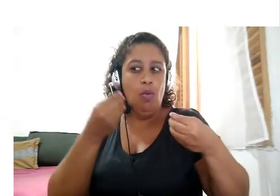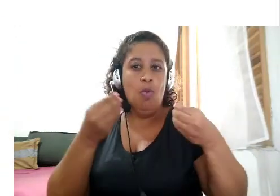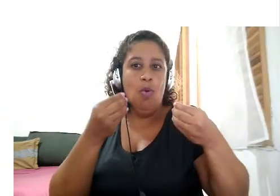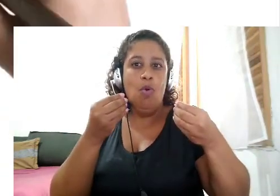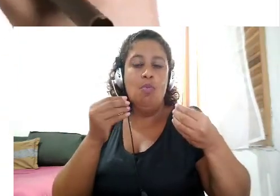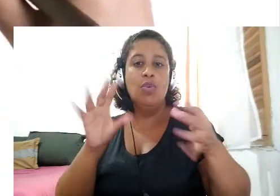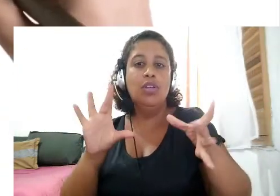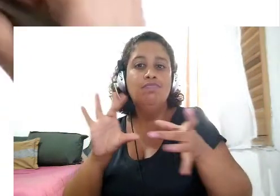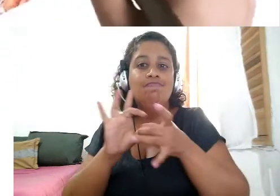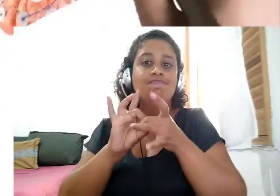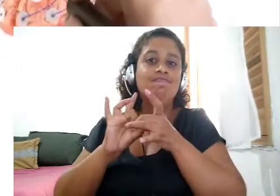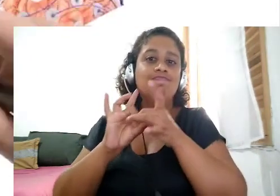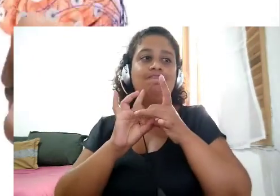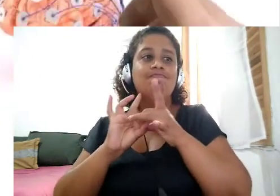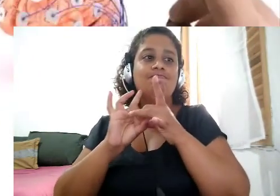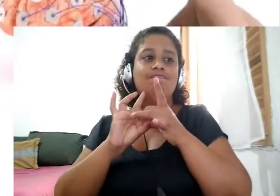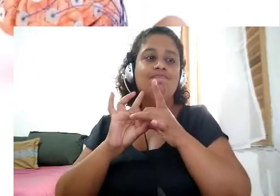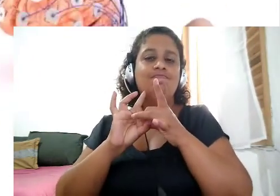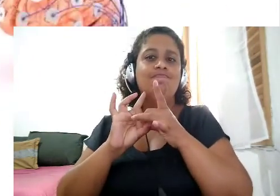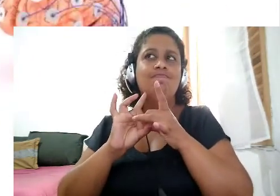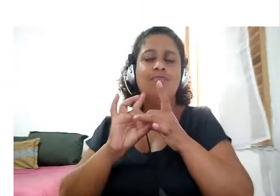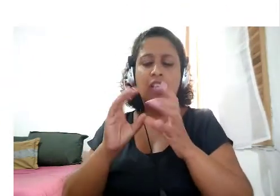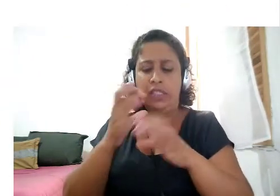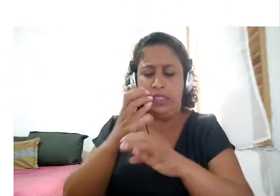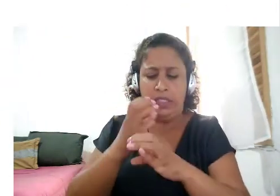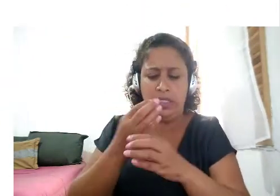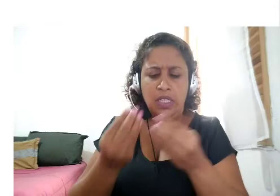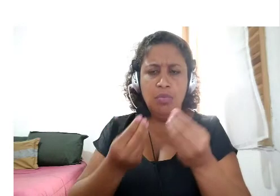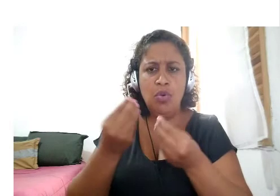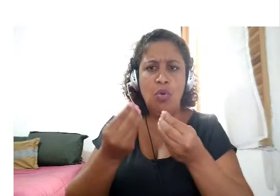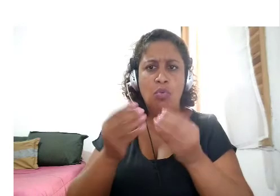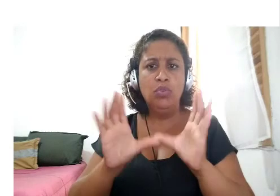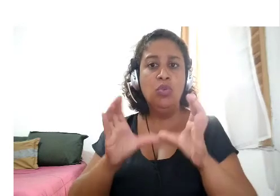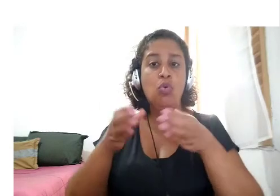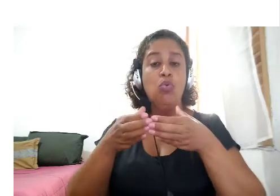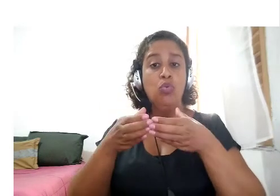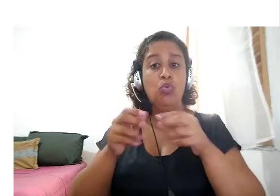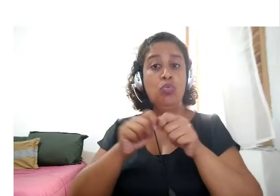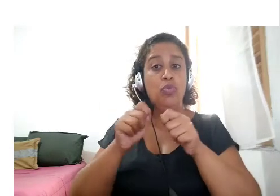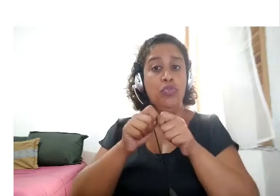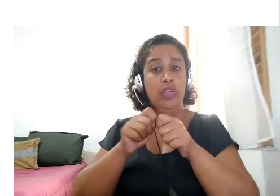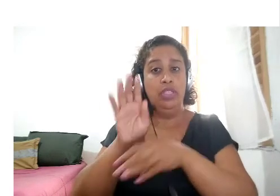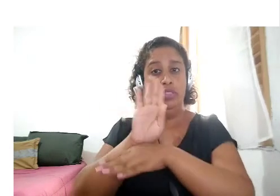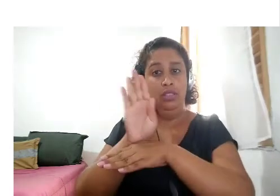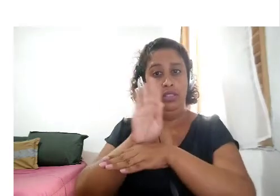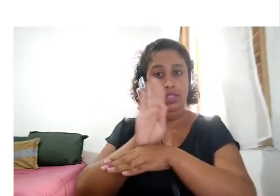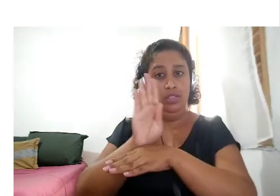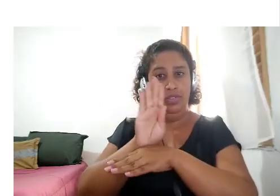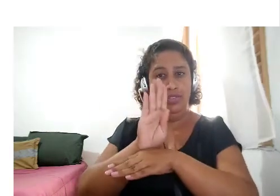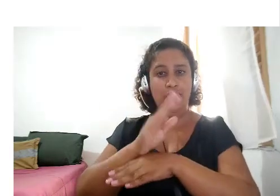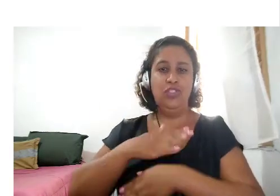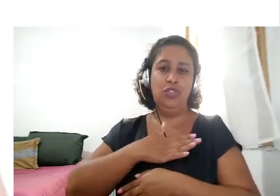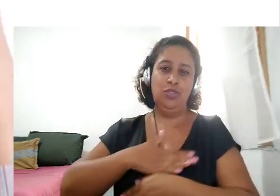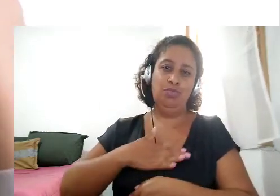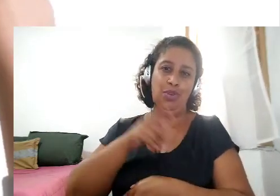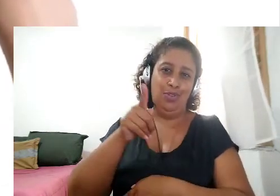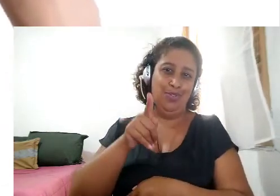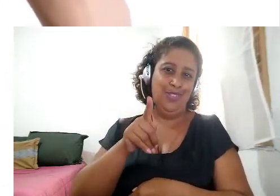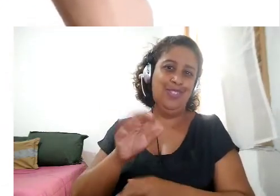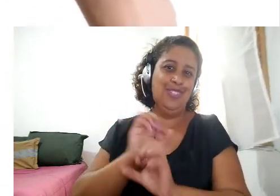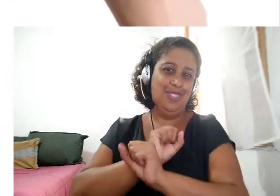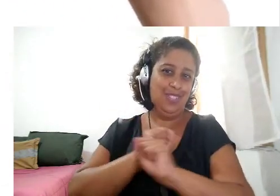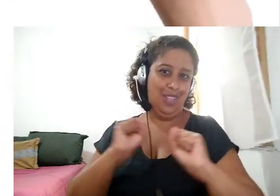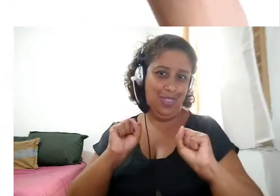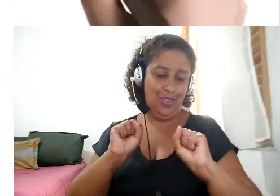em contato direto com o córtex cerebral. Uma peça fundamental nesse quebra-cabeça é a célula piramidal, uma vez